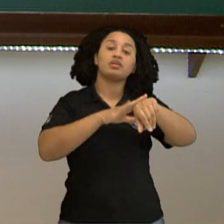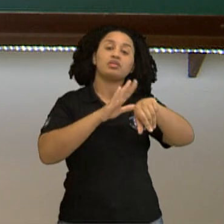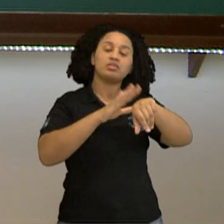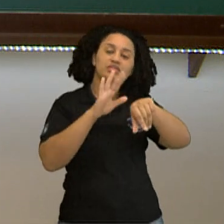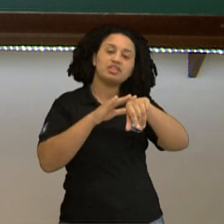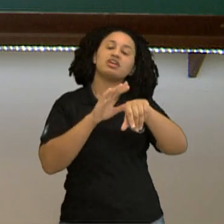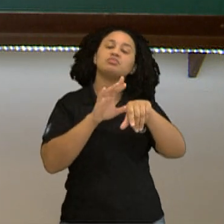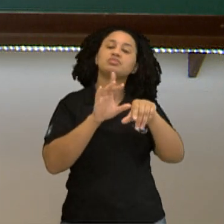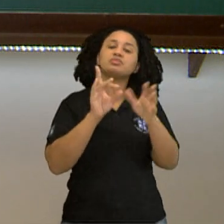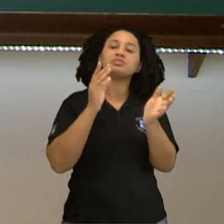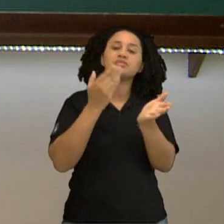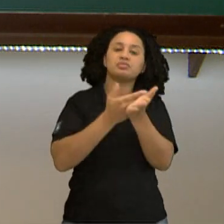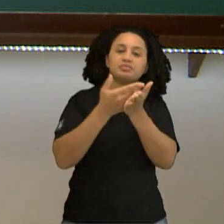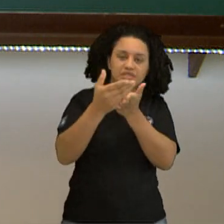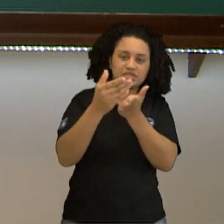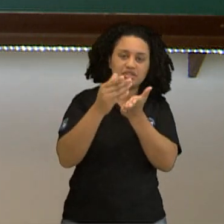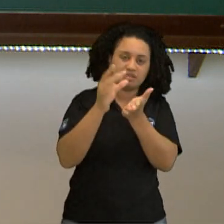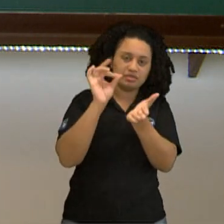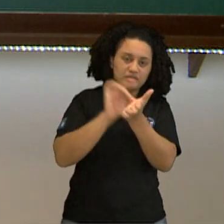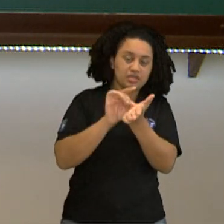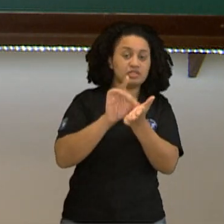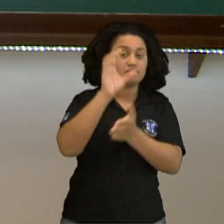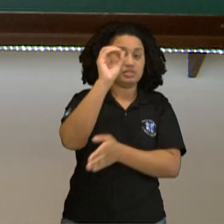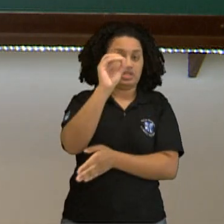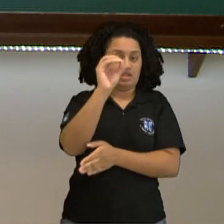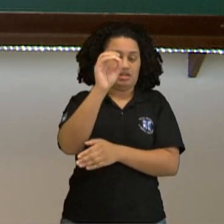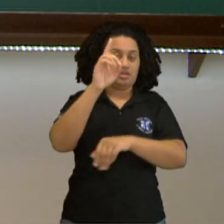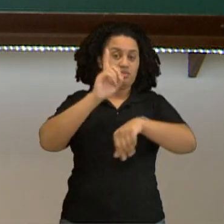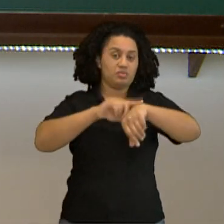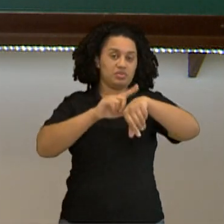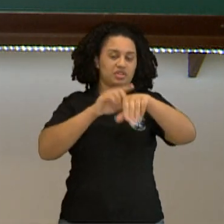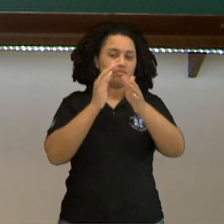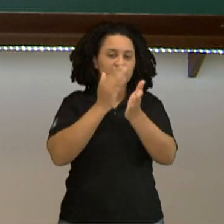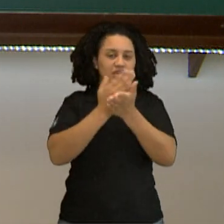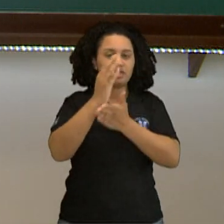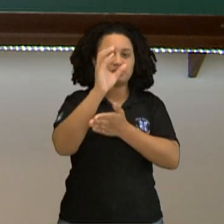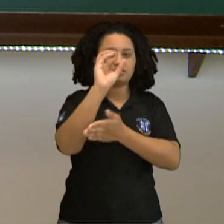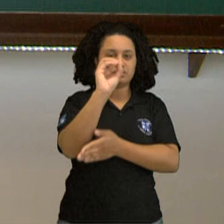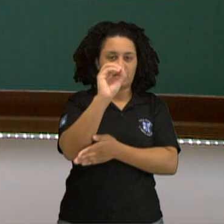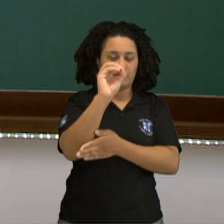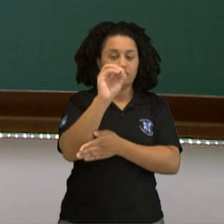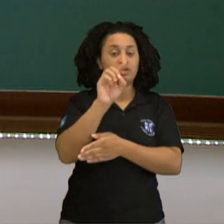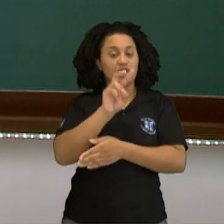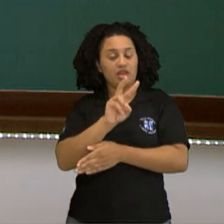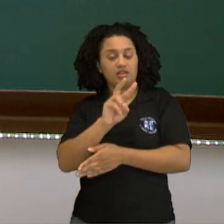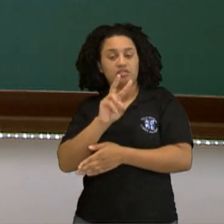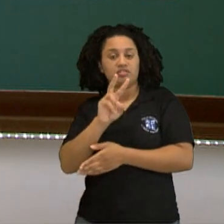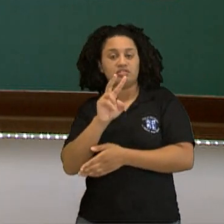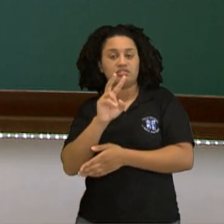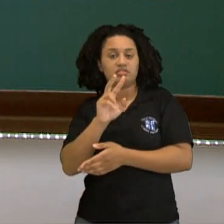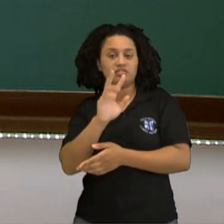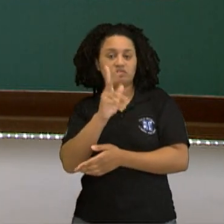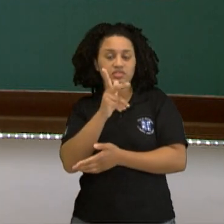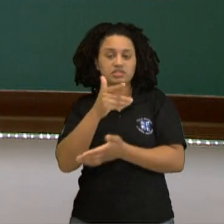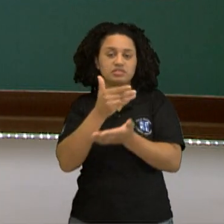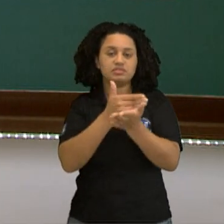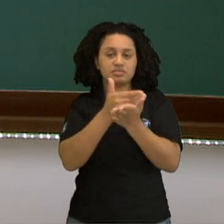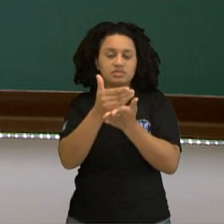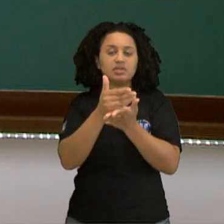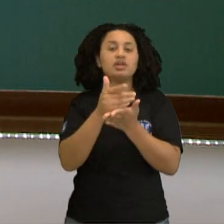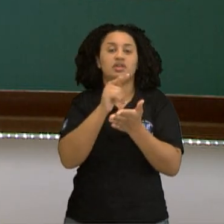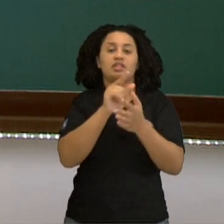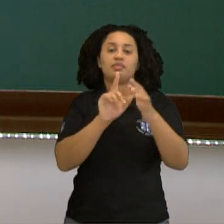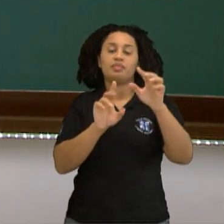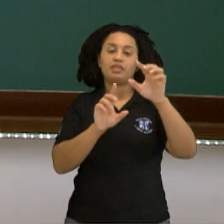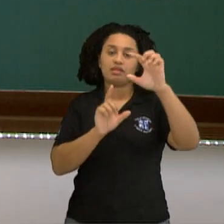tempo zero, certo? Então, lembre-se disso. A velocidade inicial está relacionado com, nessa situação aqui,